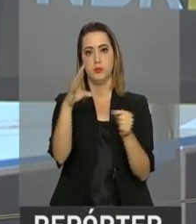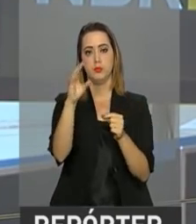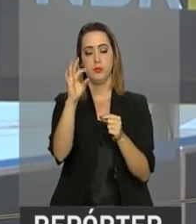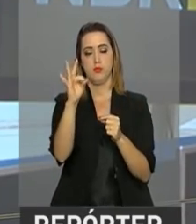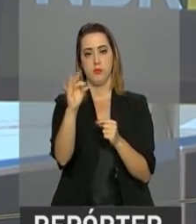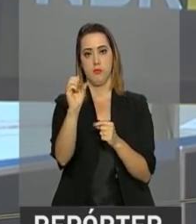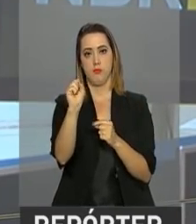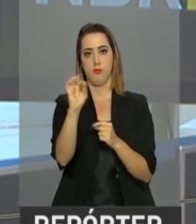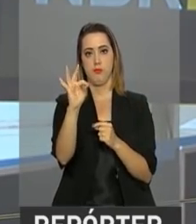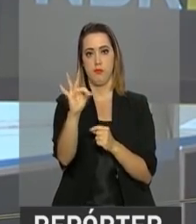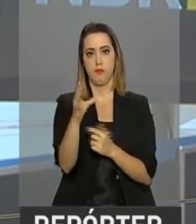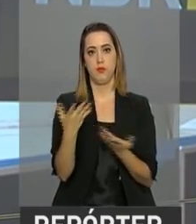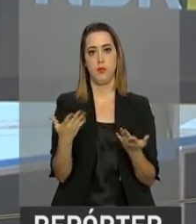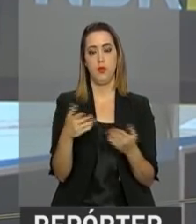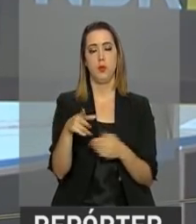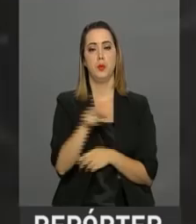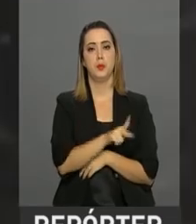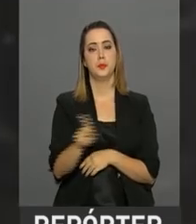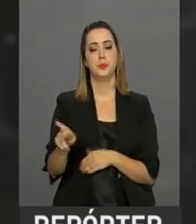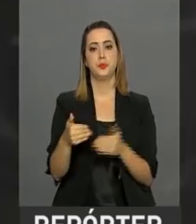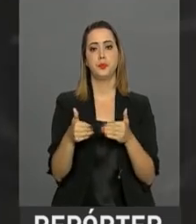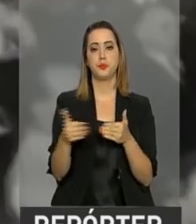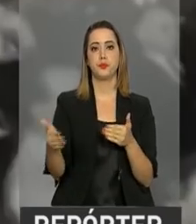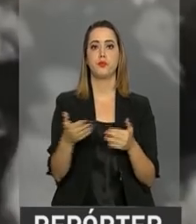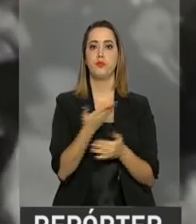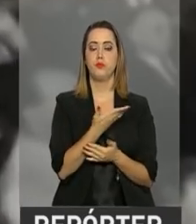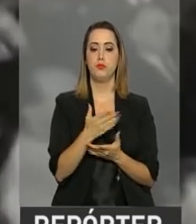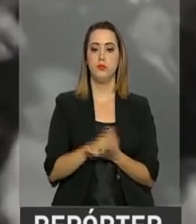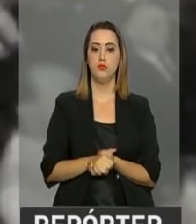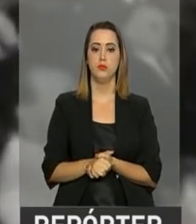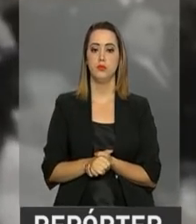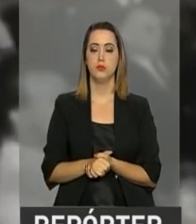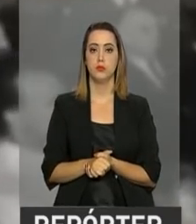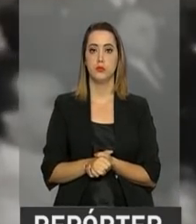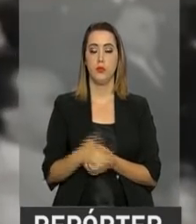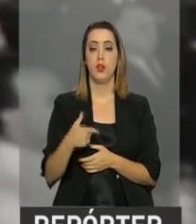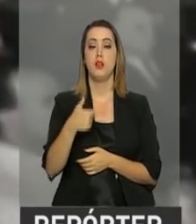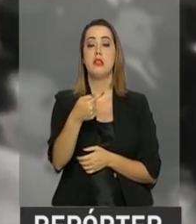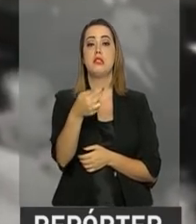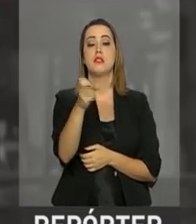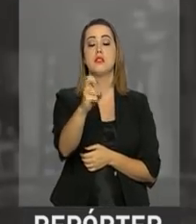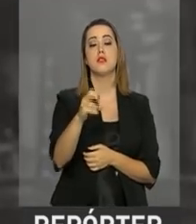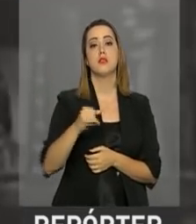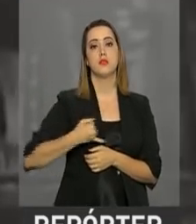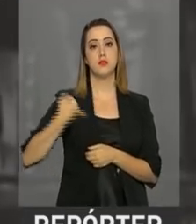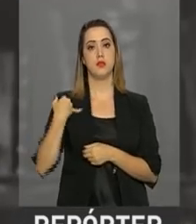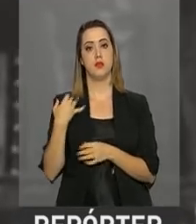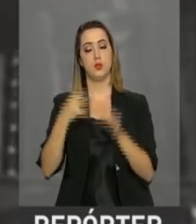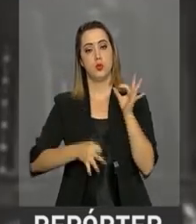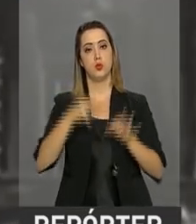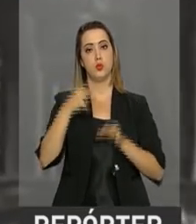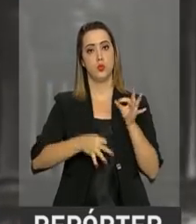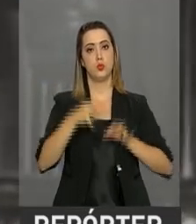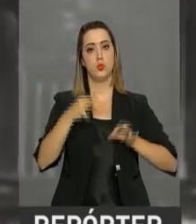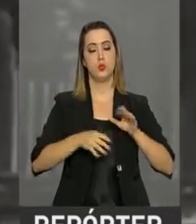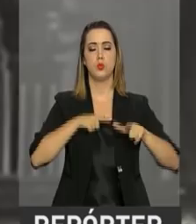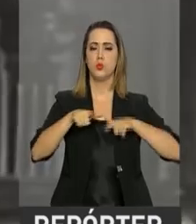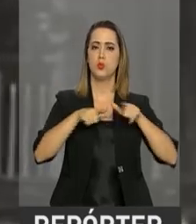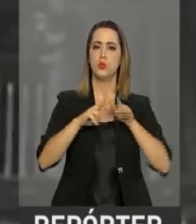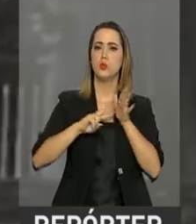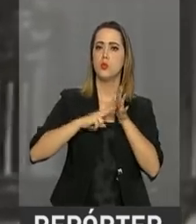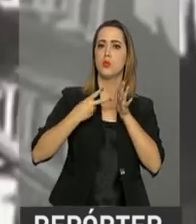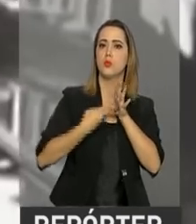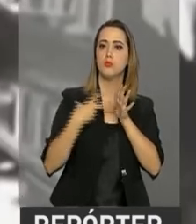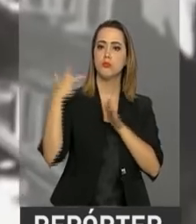mich participou da abertura ao completar 75 anos a justiça do trabalho representa uma das